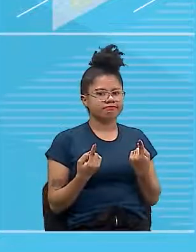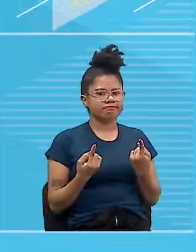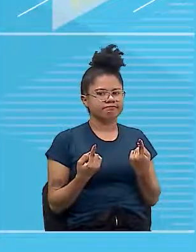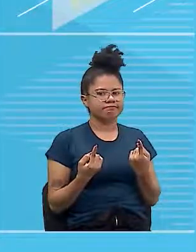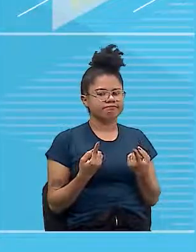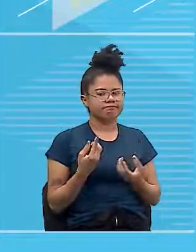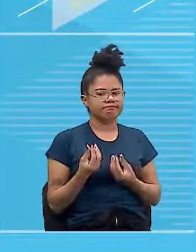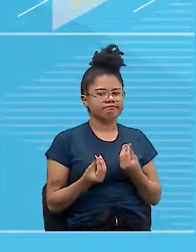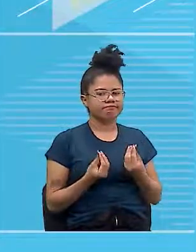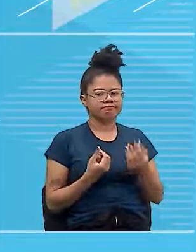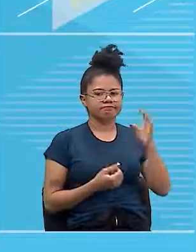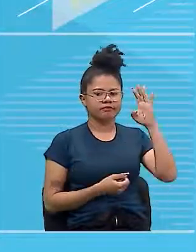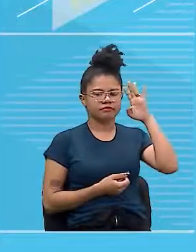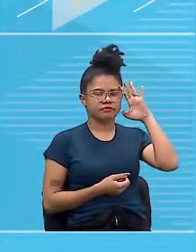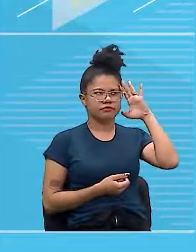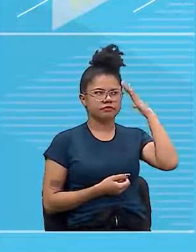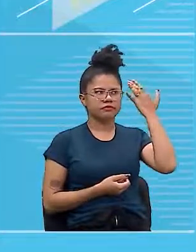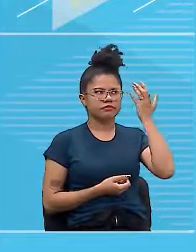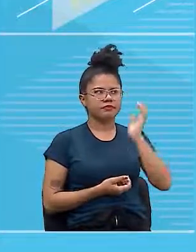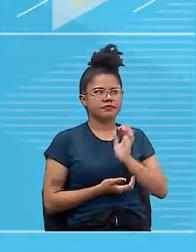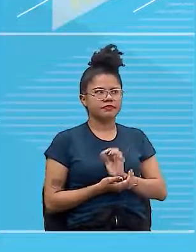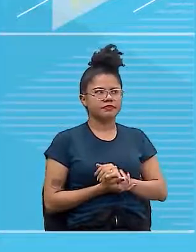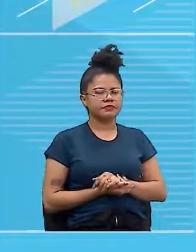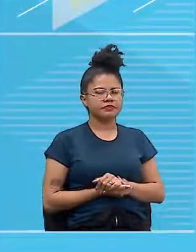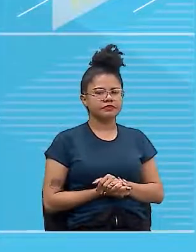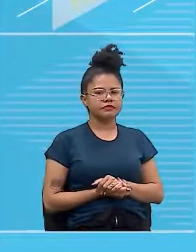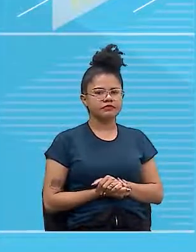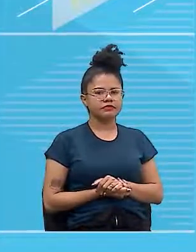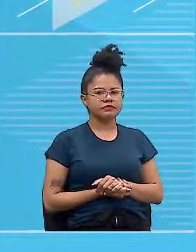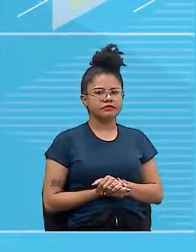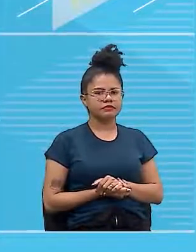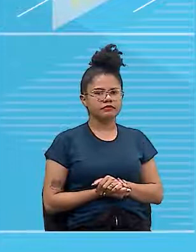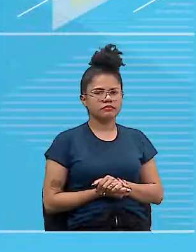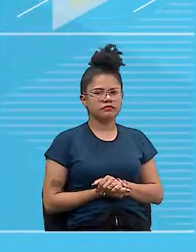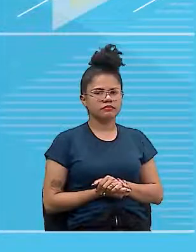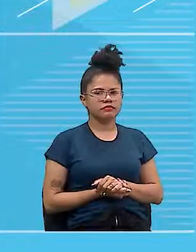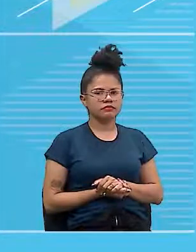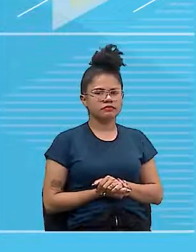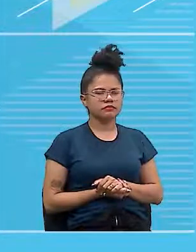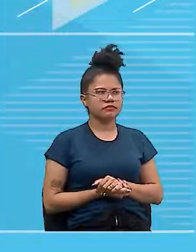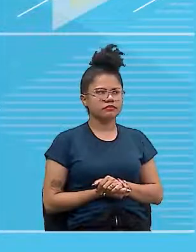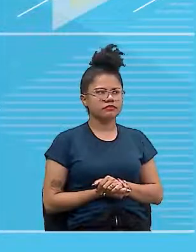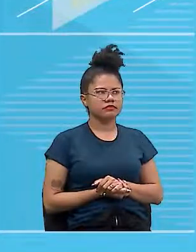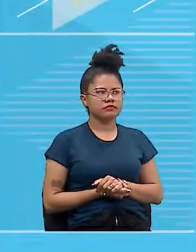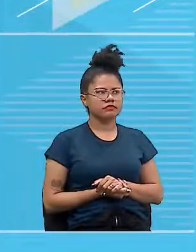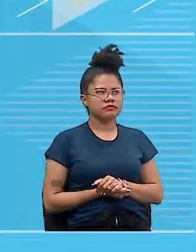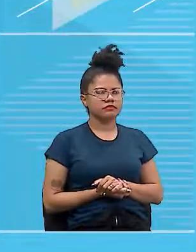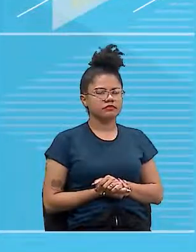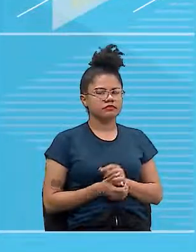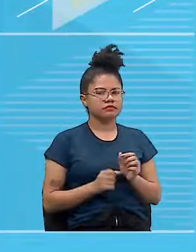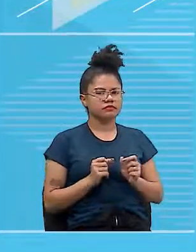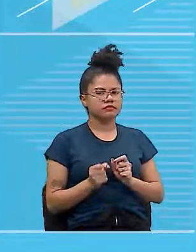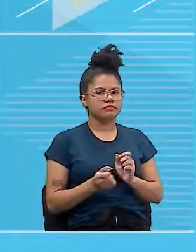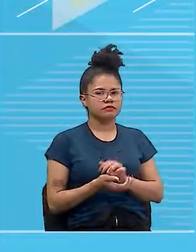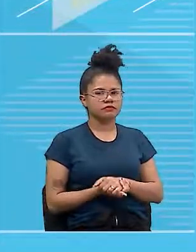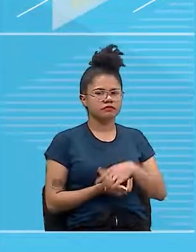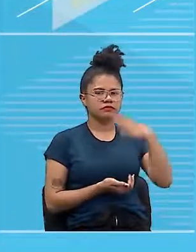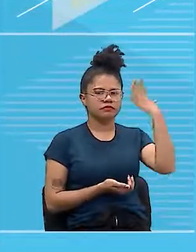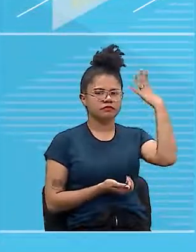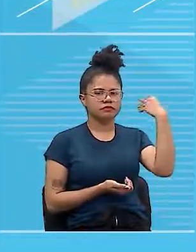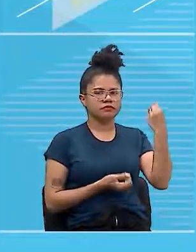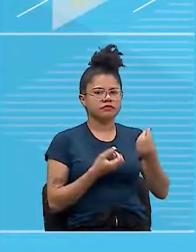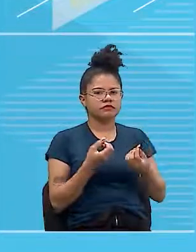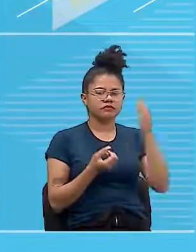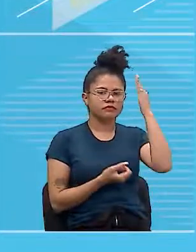questão bom e que diferencia os alunos uma hora da prova é justamente saber como